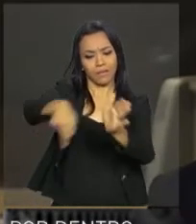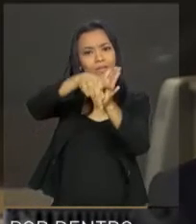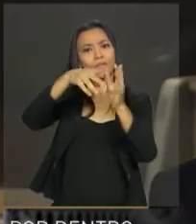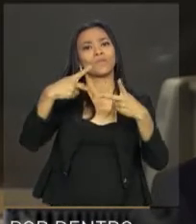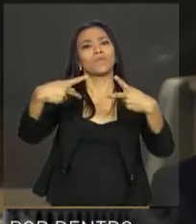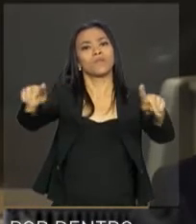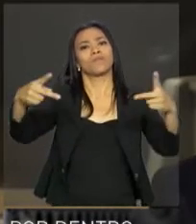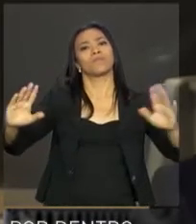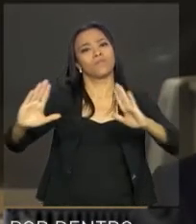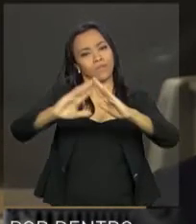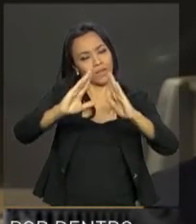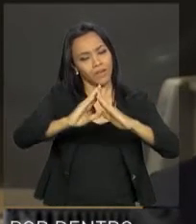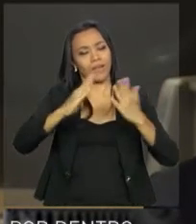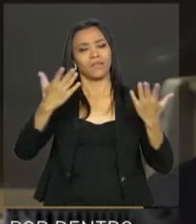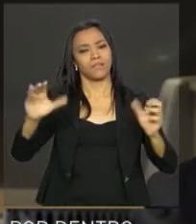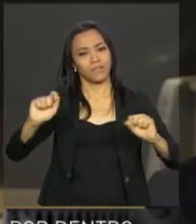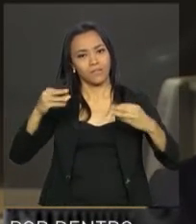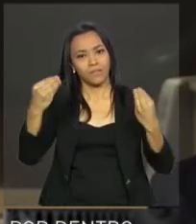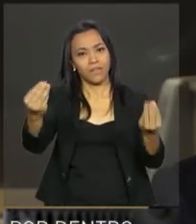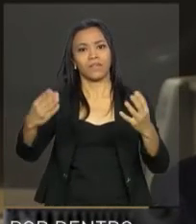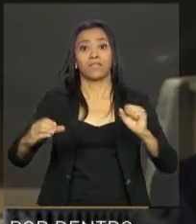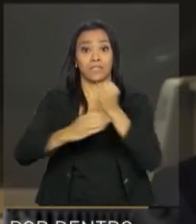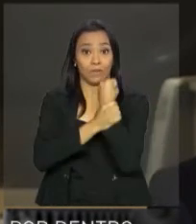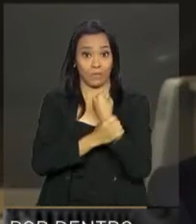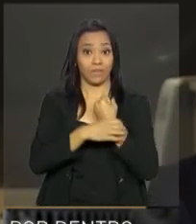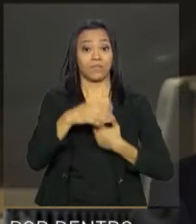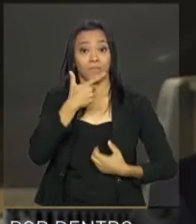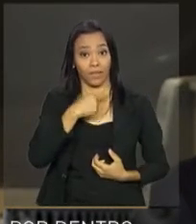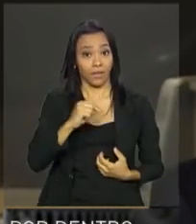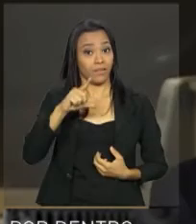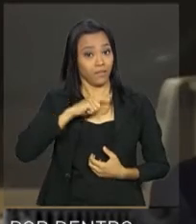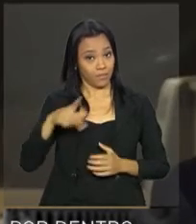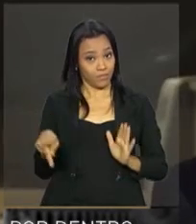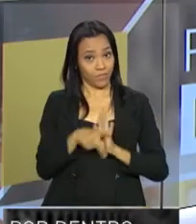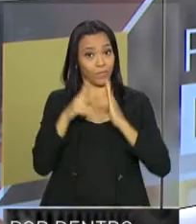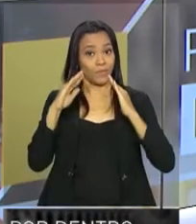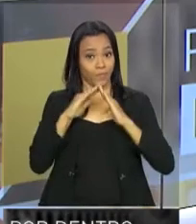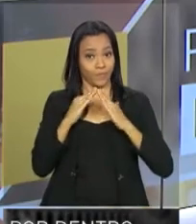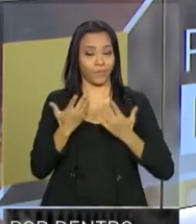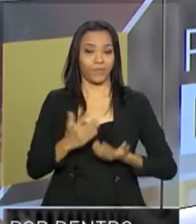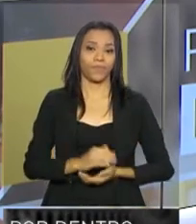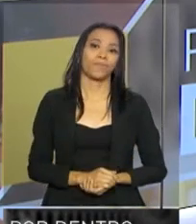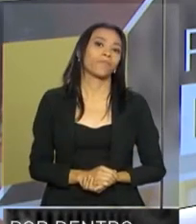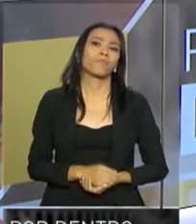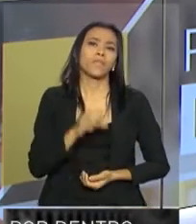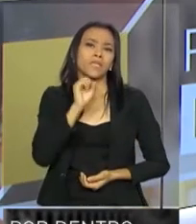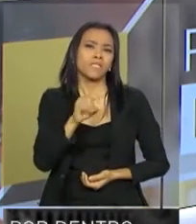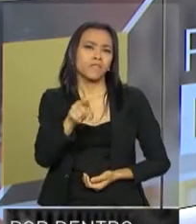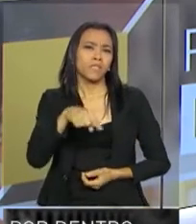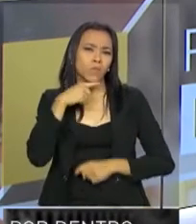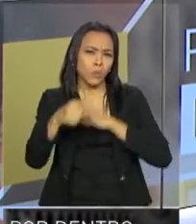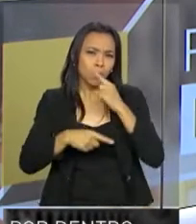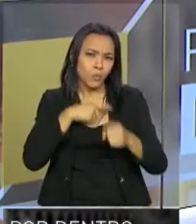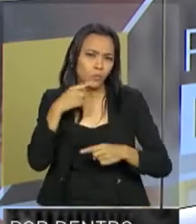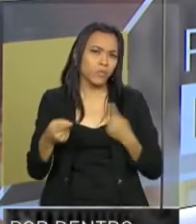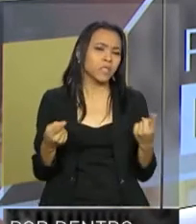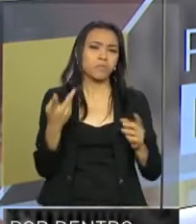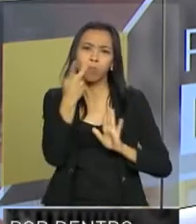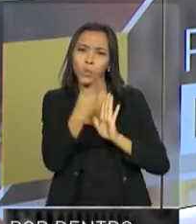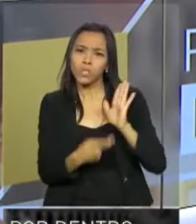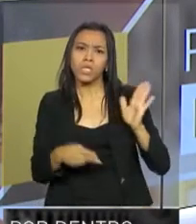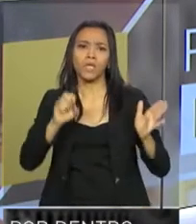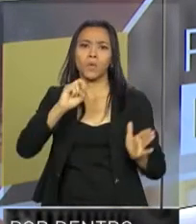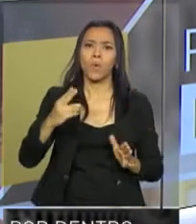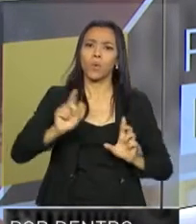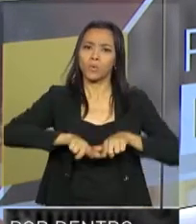seu imóvel, dando mais segurança a quem tem a sua residência. Se você tem dúvidas sobre algum projeto